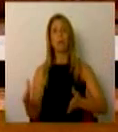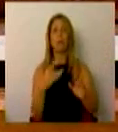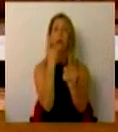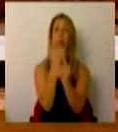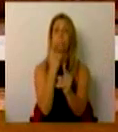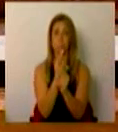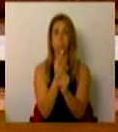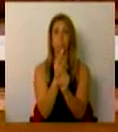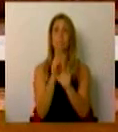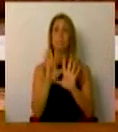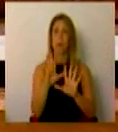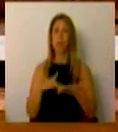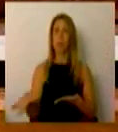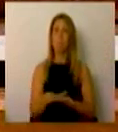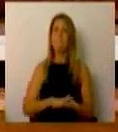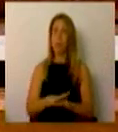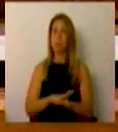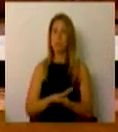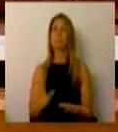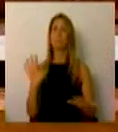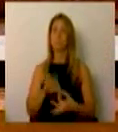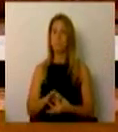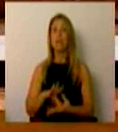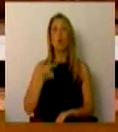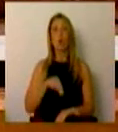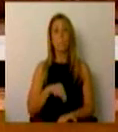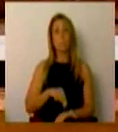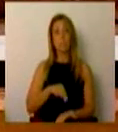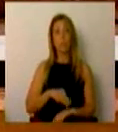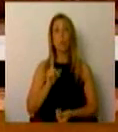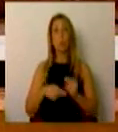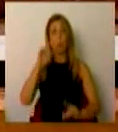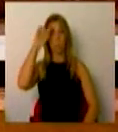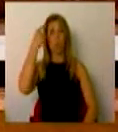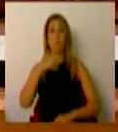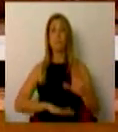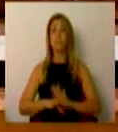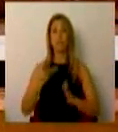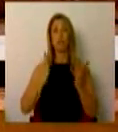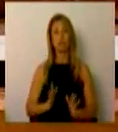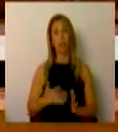os pés bem assentos no presente e no que já muito se conseguiu obrigado, fazer, deputado. E com os olhos